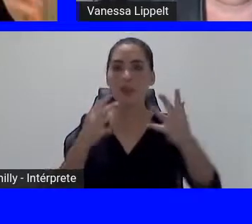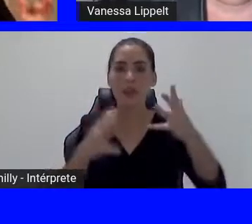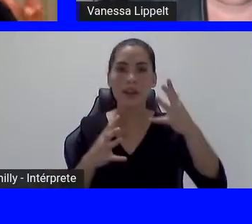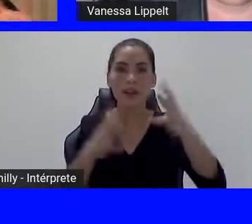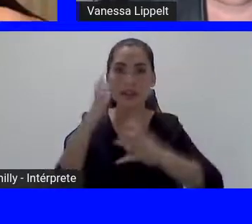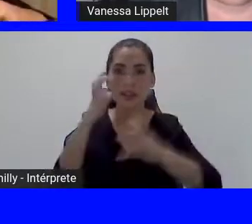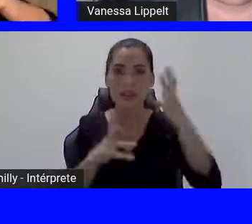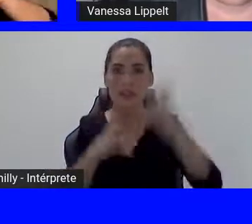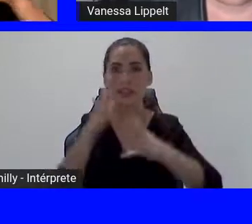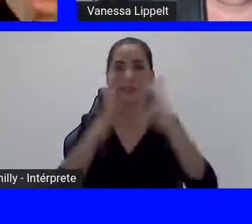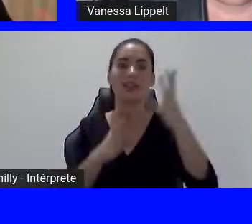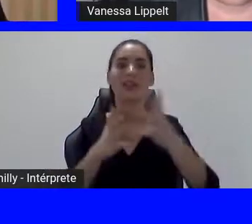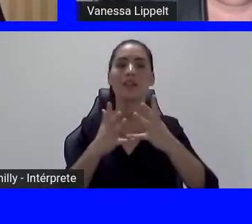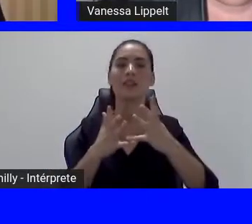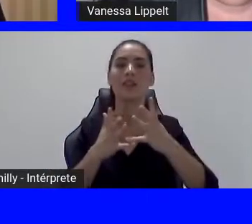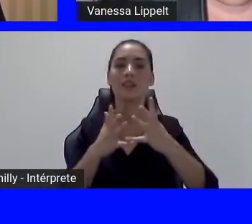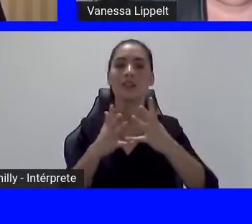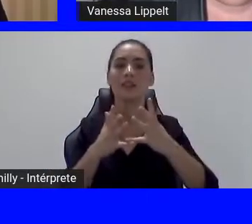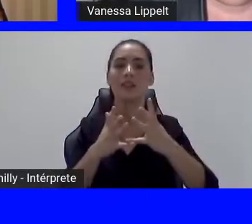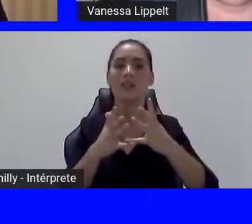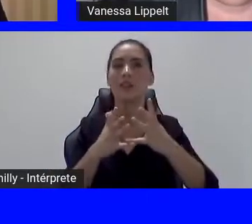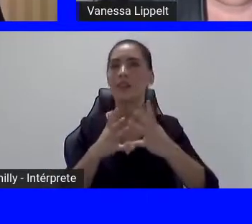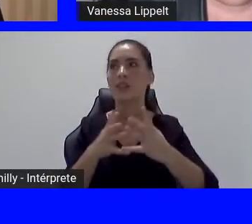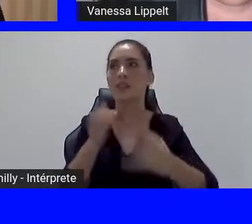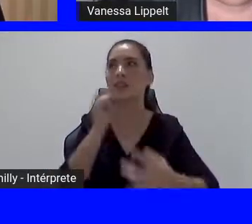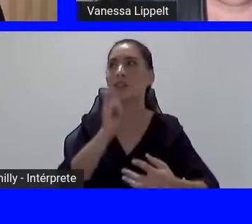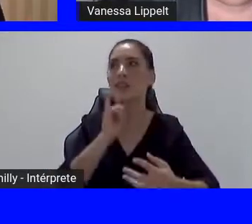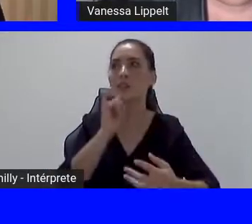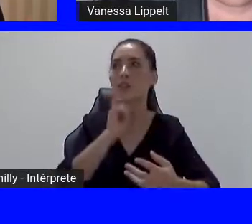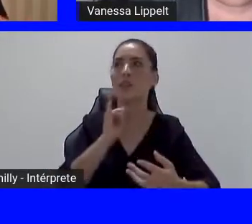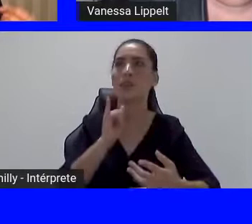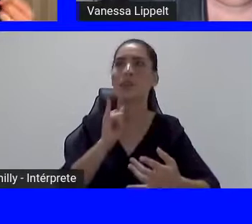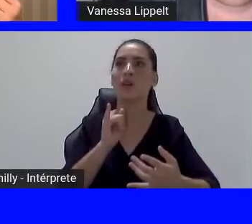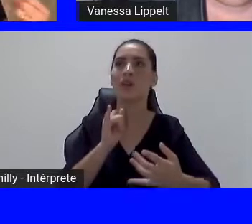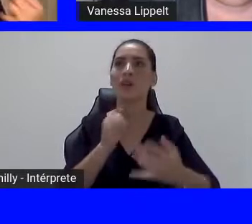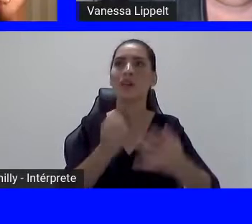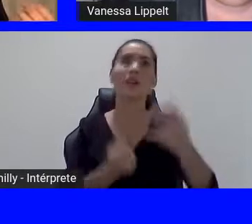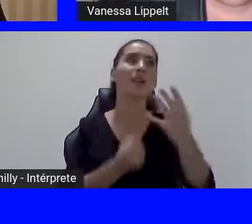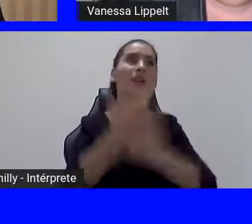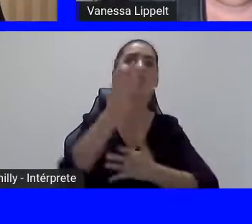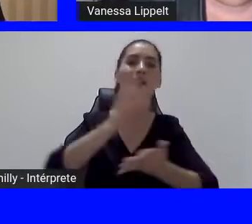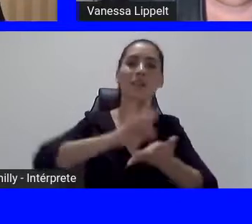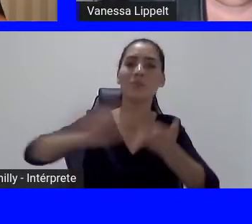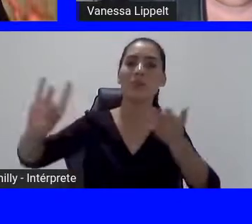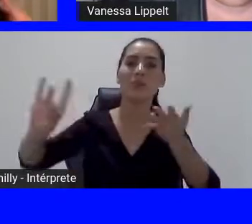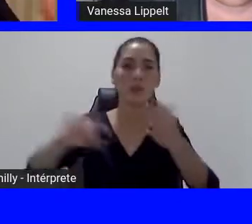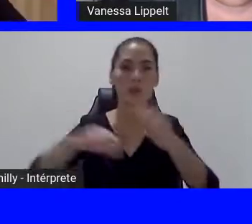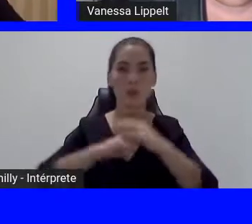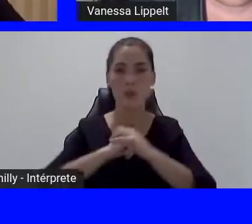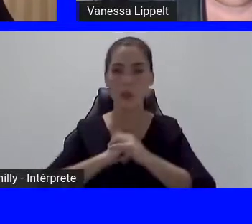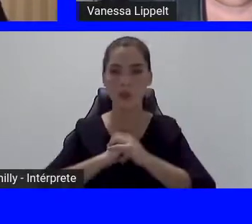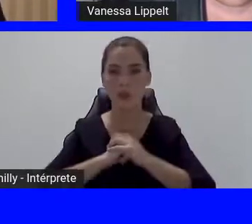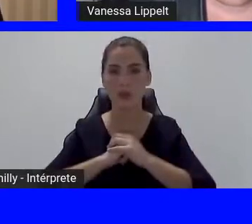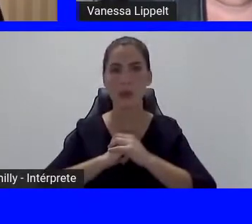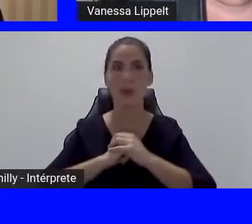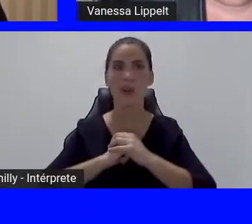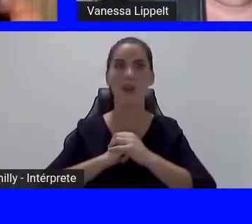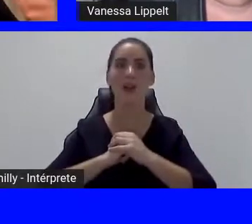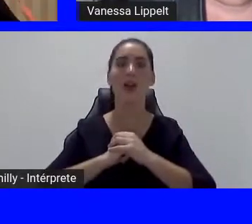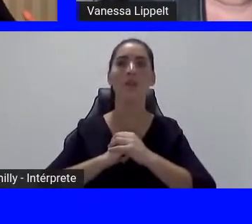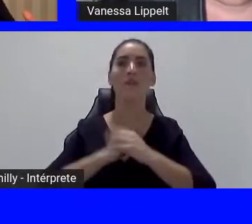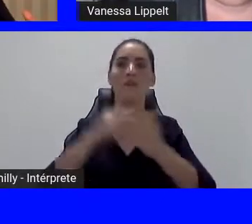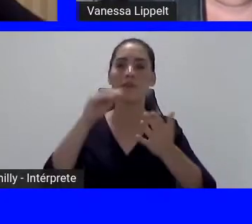criando fantasmas, inimigos onde não existia, causou mal ao país. Primeiro que com isso ele deixou de governar, deixou de fazer o que deveria